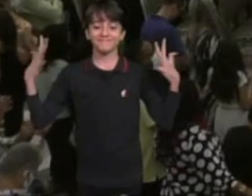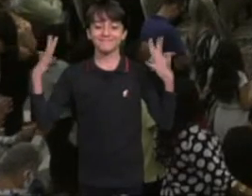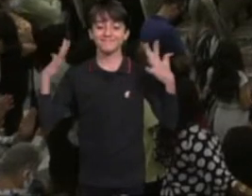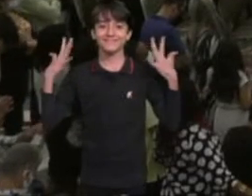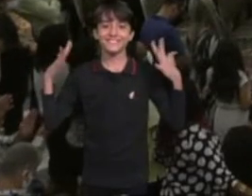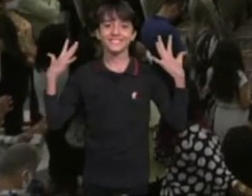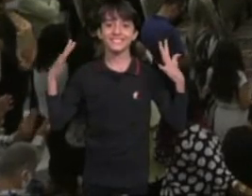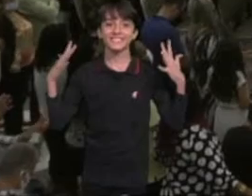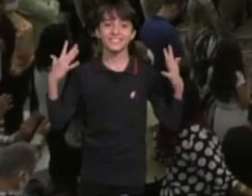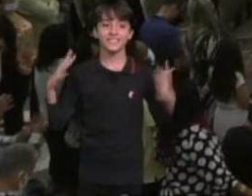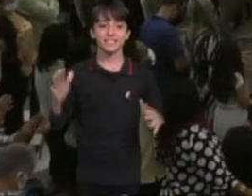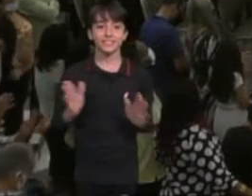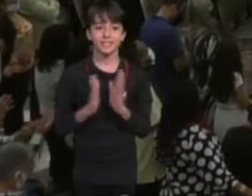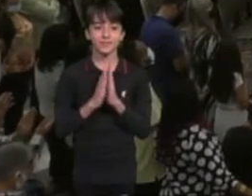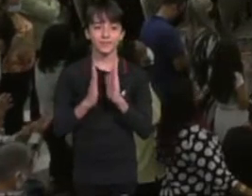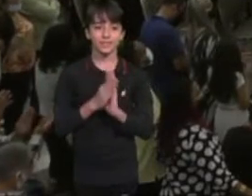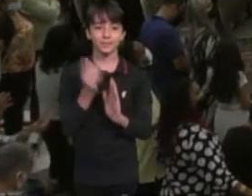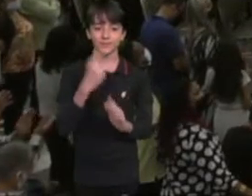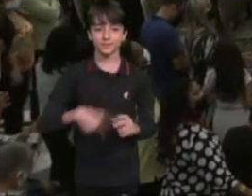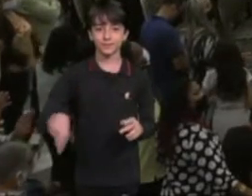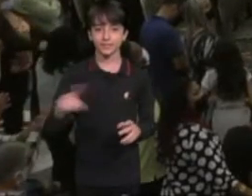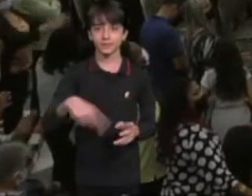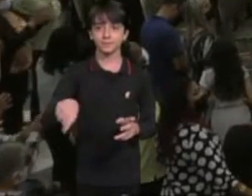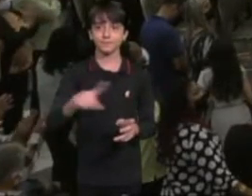e eu quero orar por você